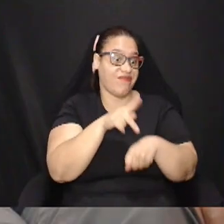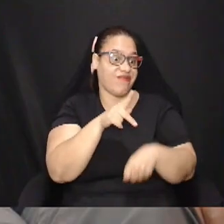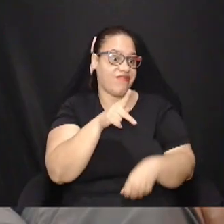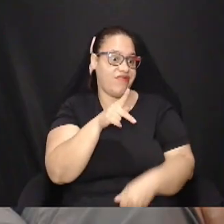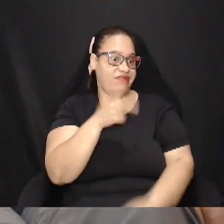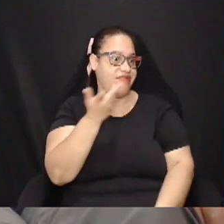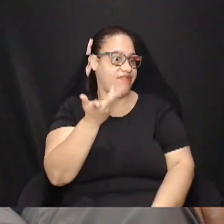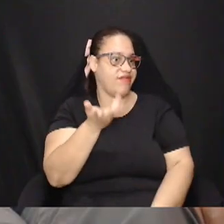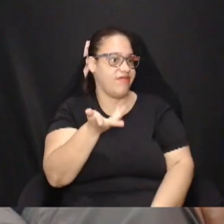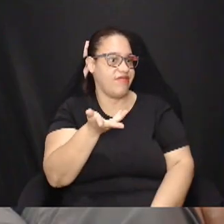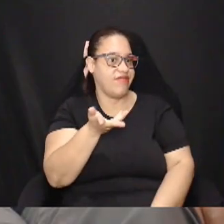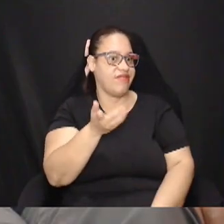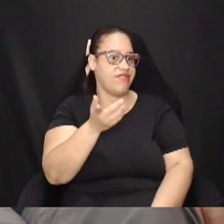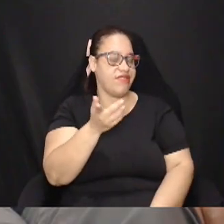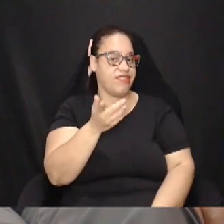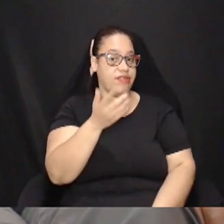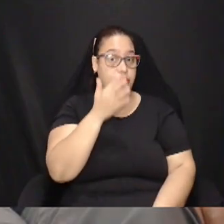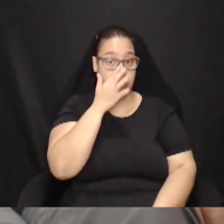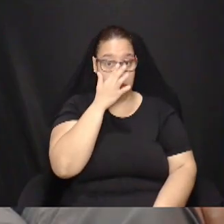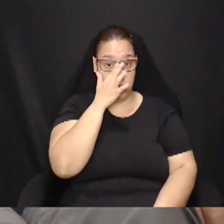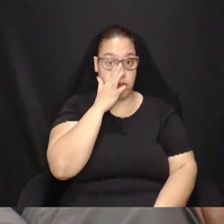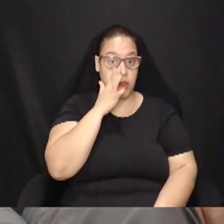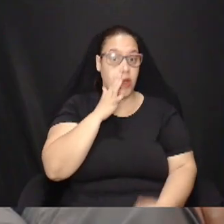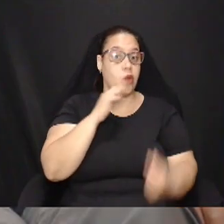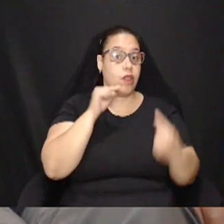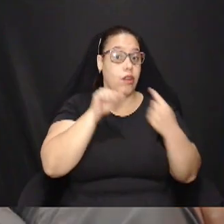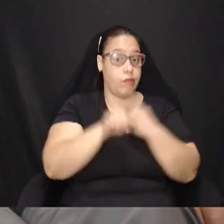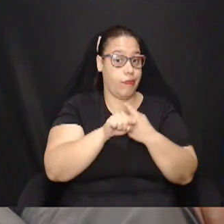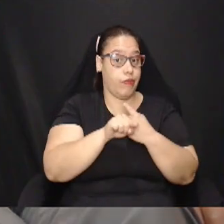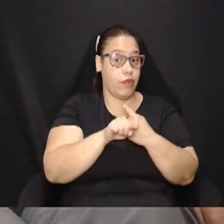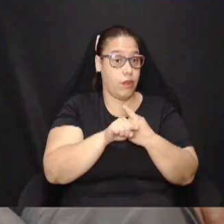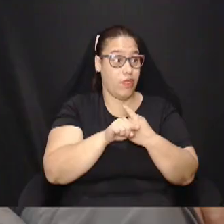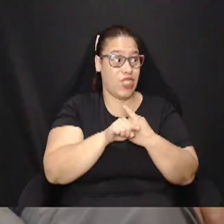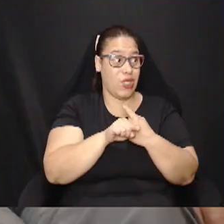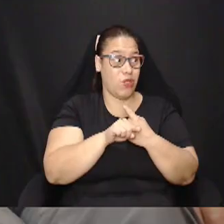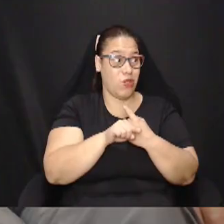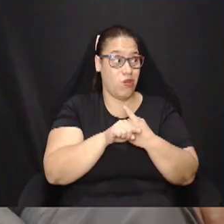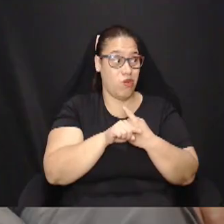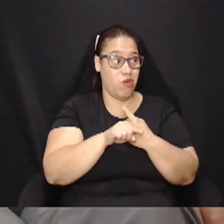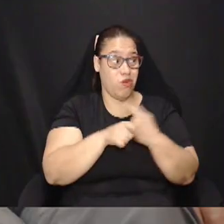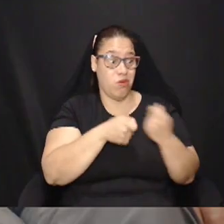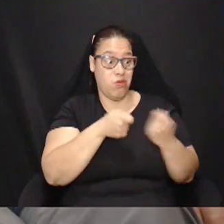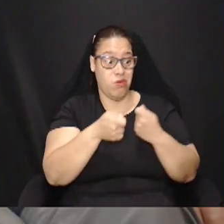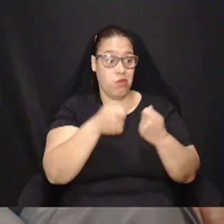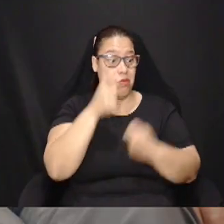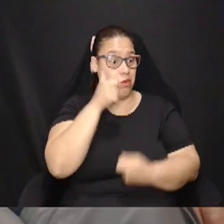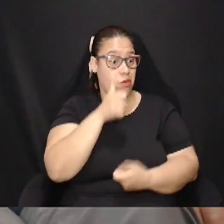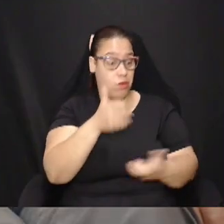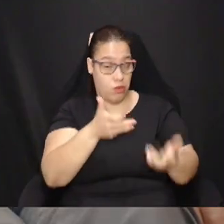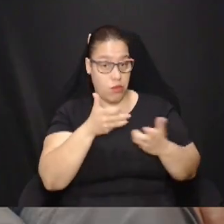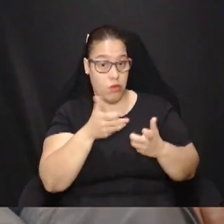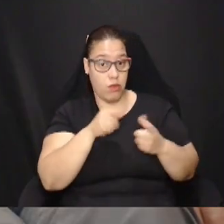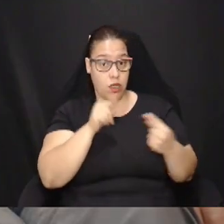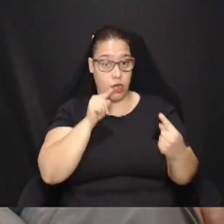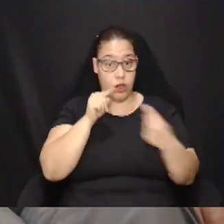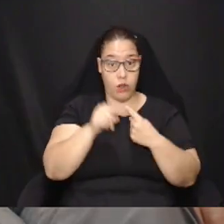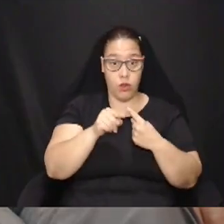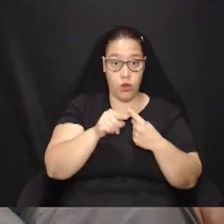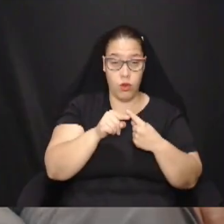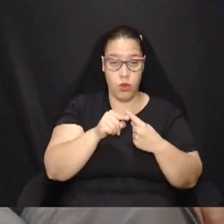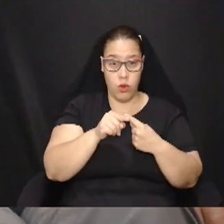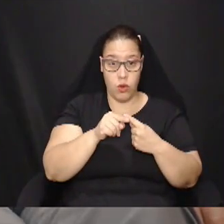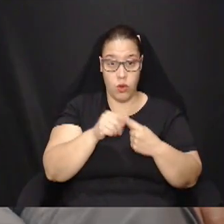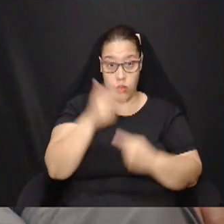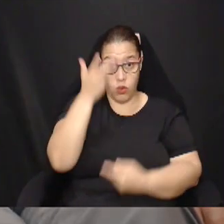essas decisões, ela vai ter mais contras. Então, como que a gente, à medida que essa mulher vai querer contrapor o senso comum, quais